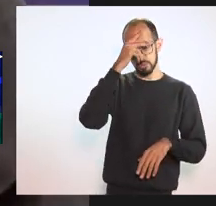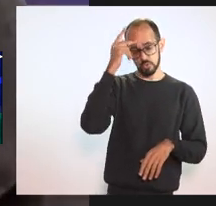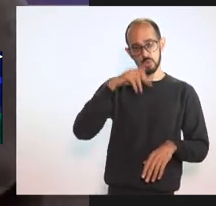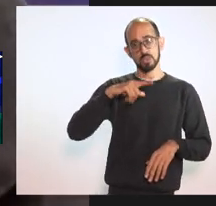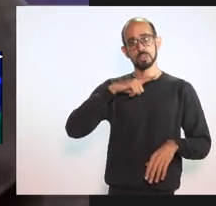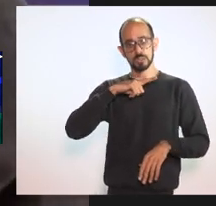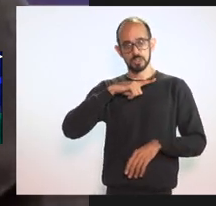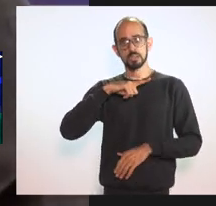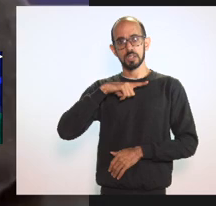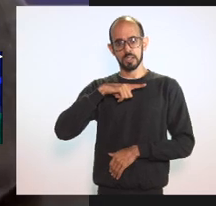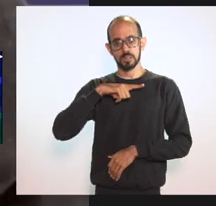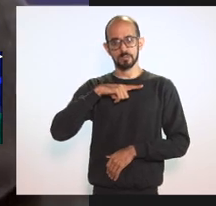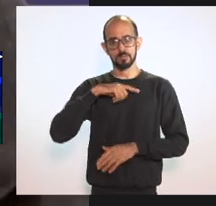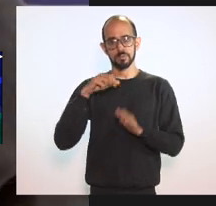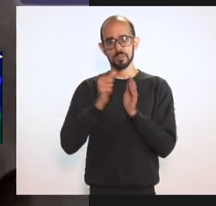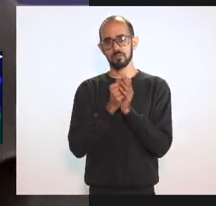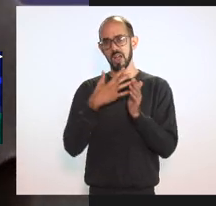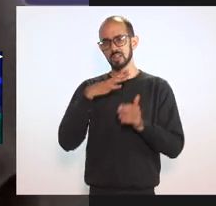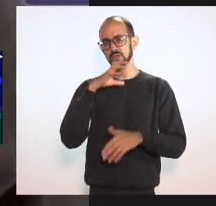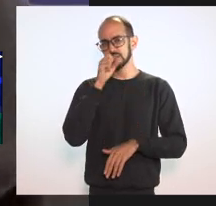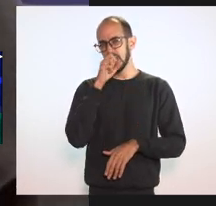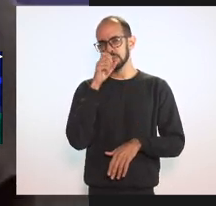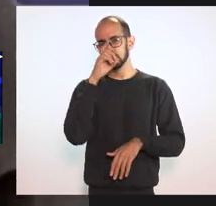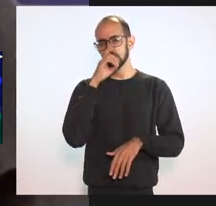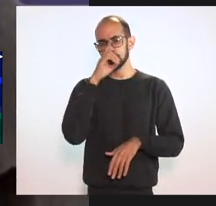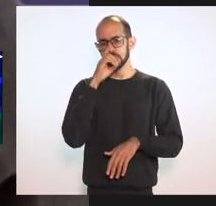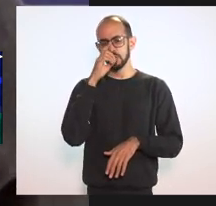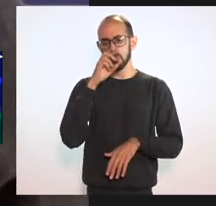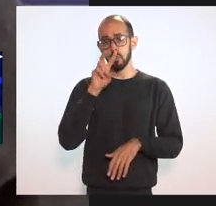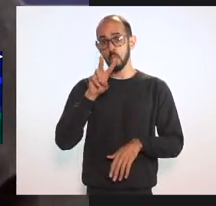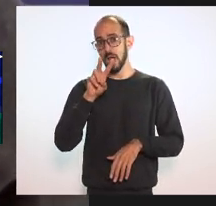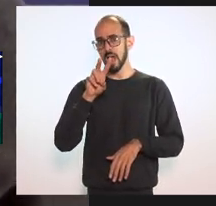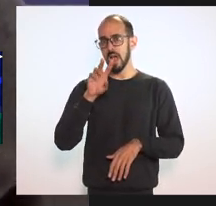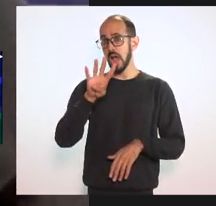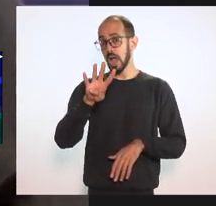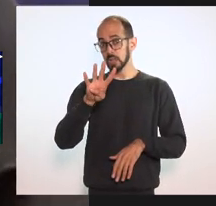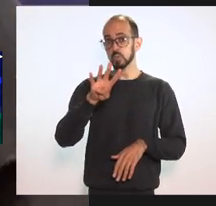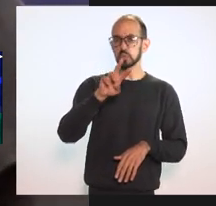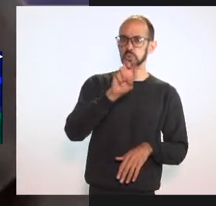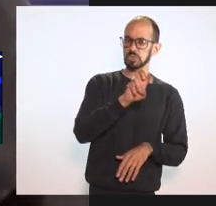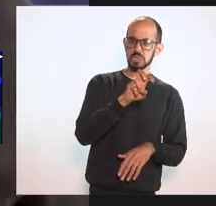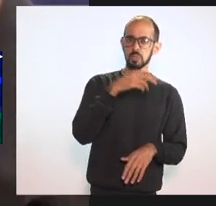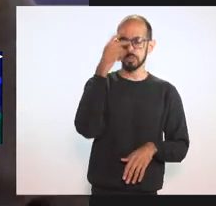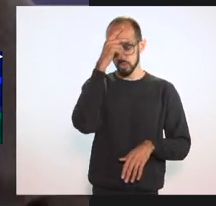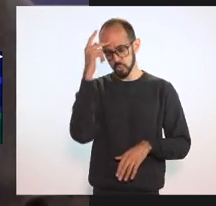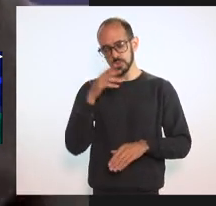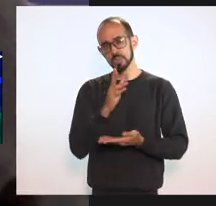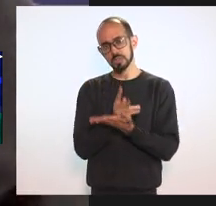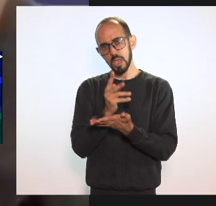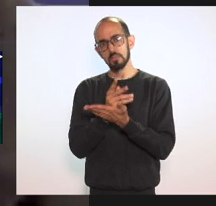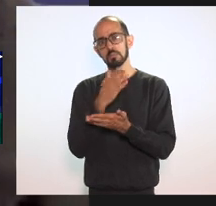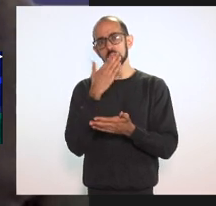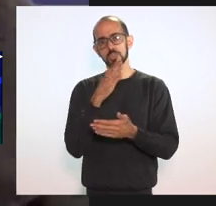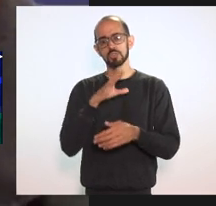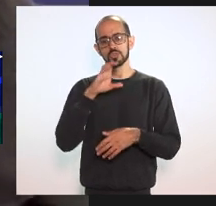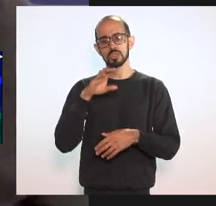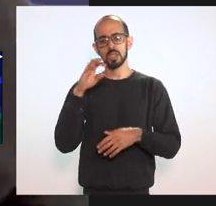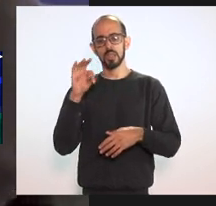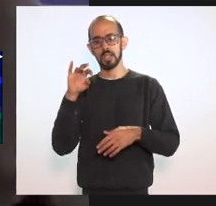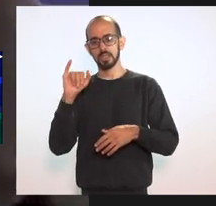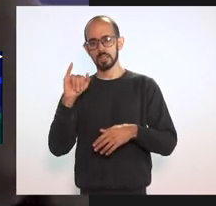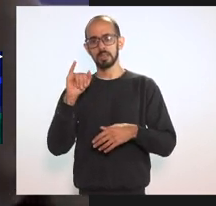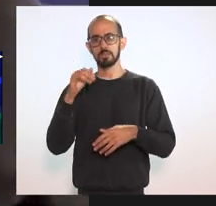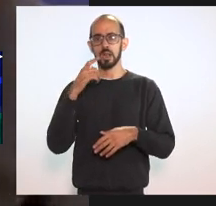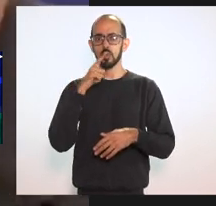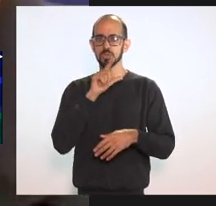todo fim de semana 45 pessoas pedindo para que o intercedencia arrumar sempre muita das